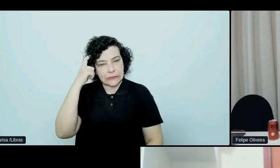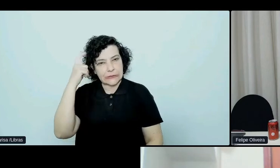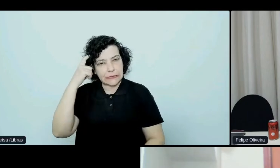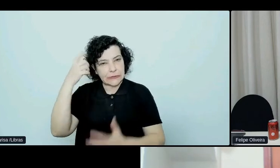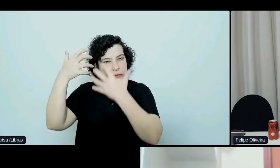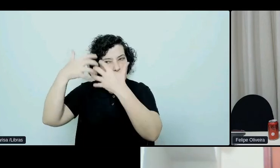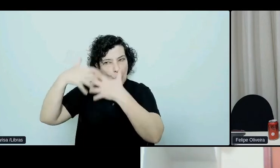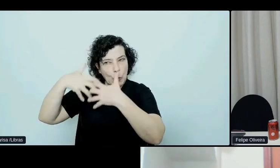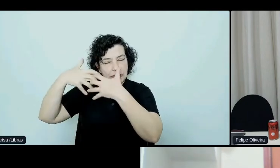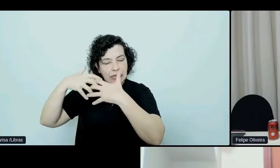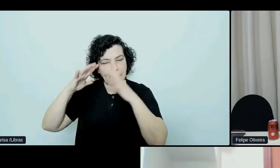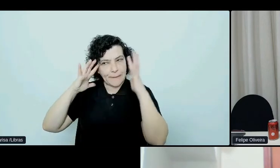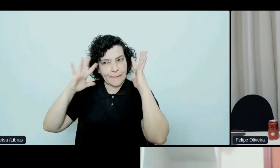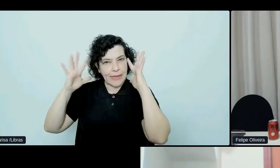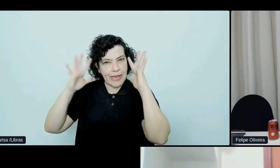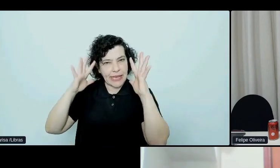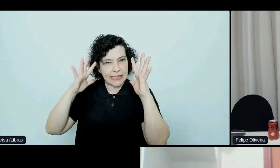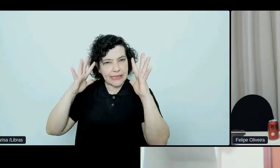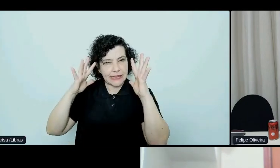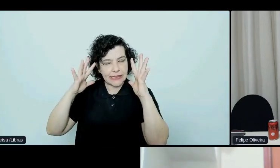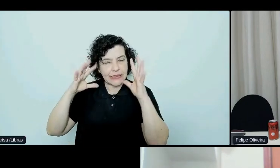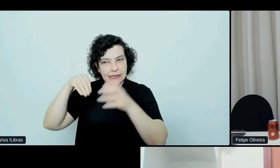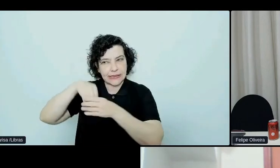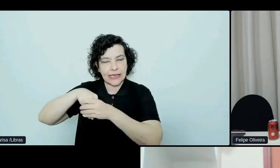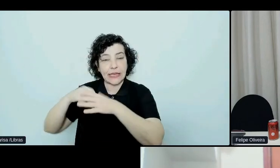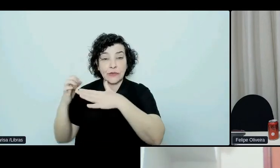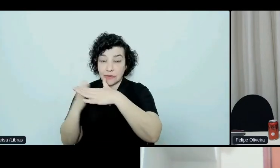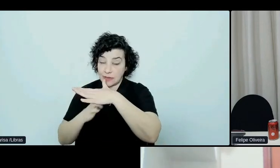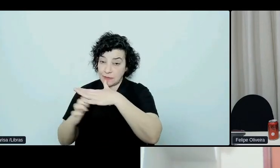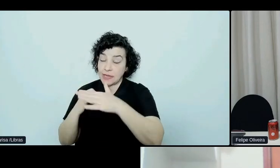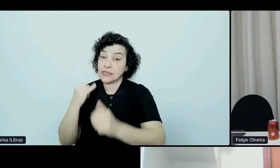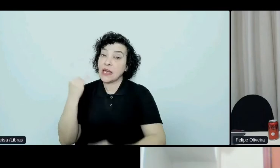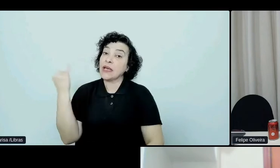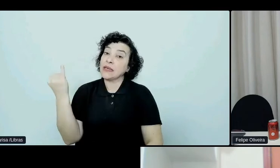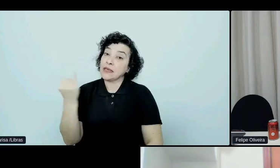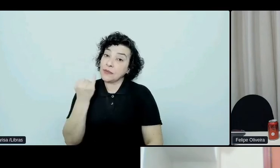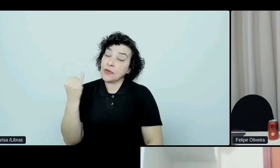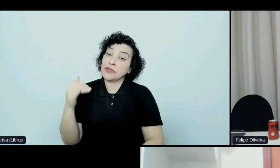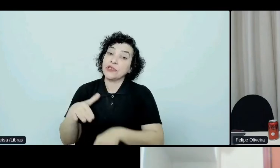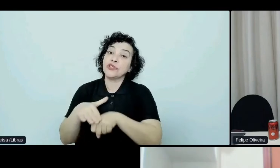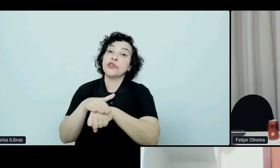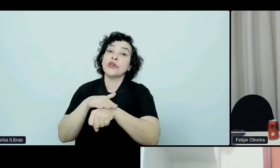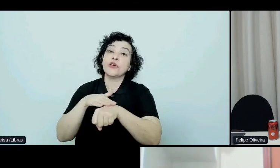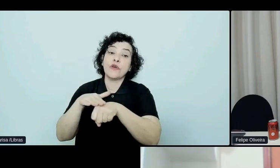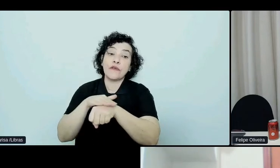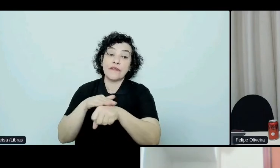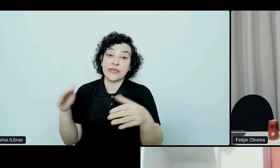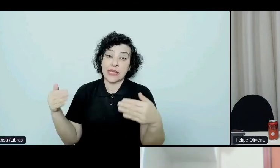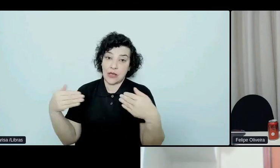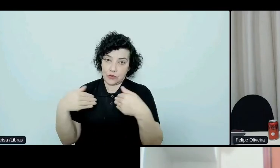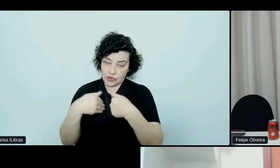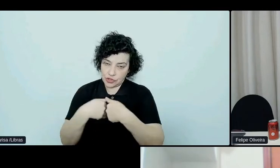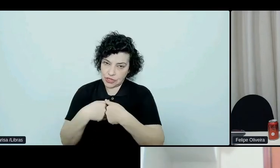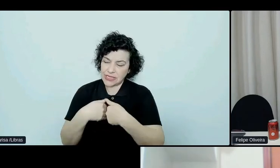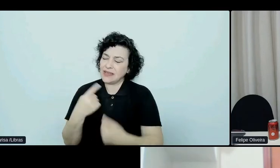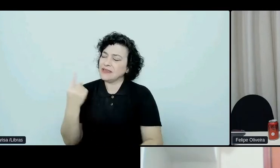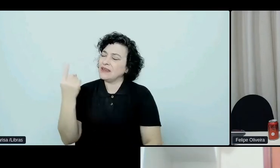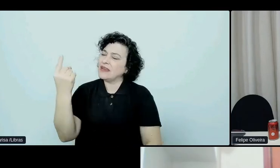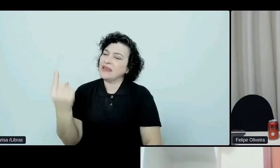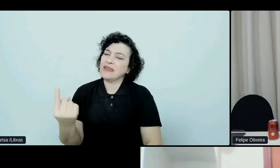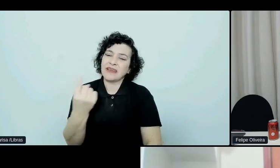Pensando no que nós temos hoje e tentando caminhar nesse sentido, trazendo um pouco